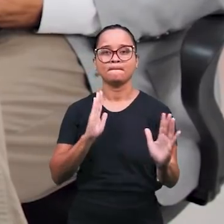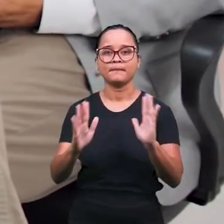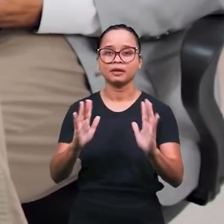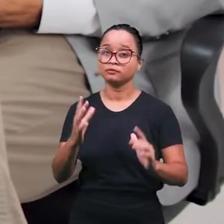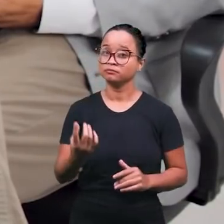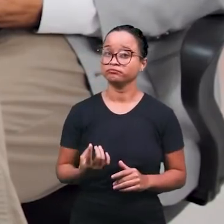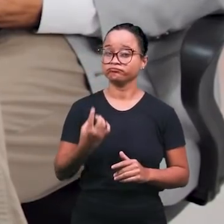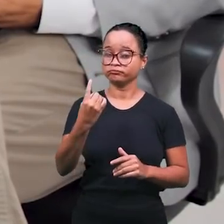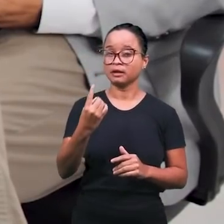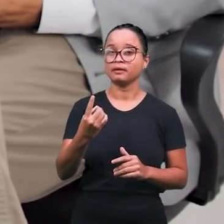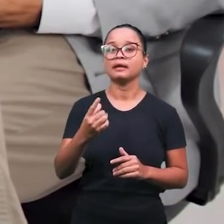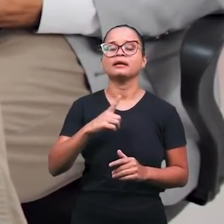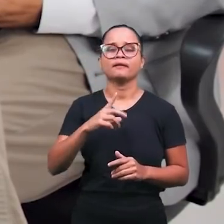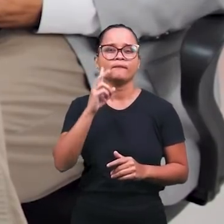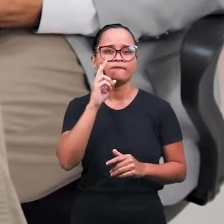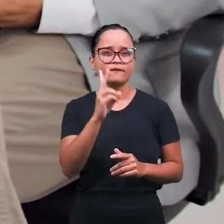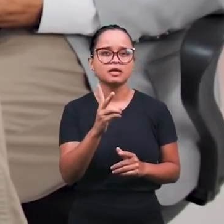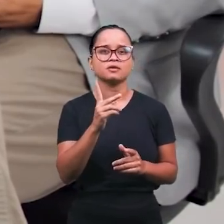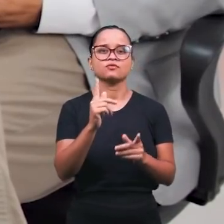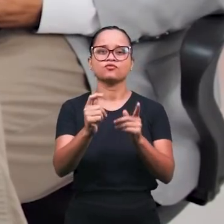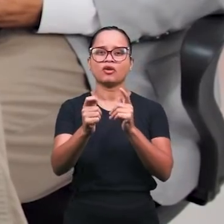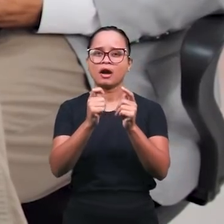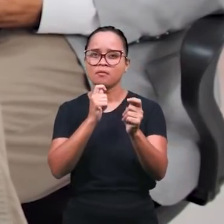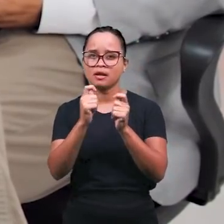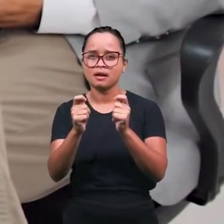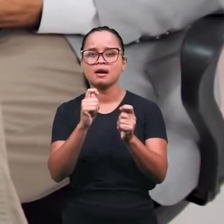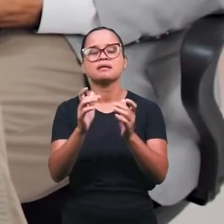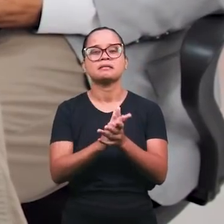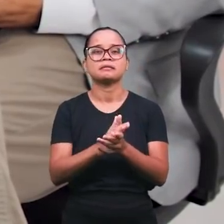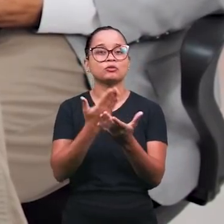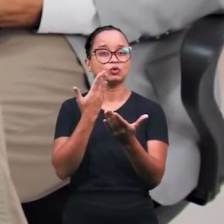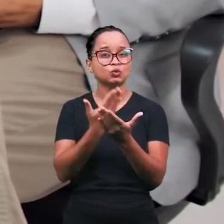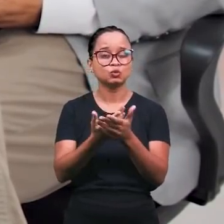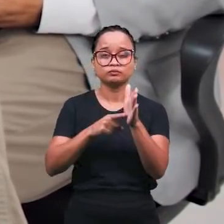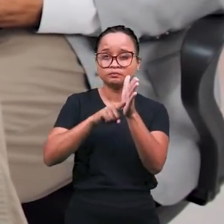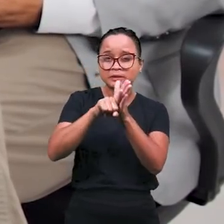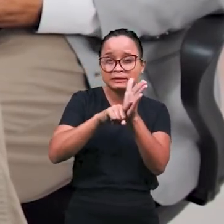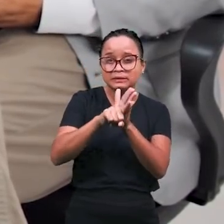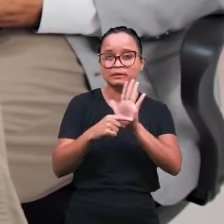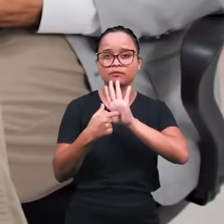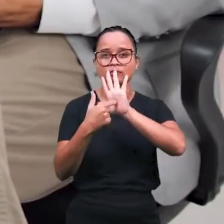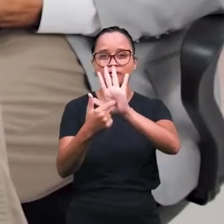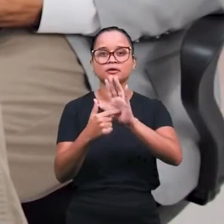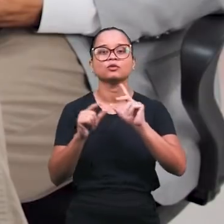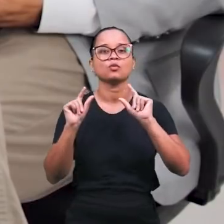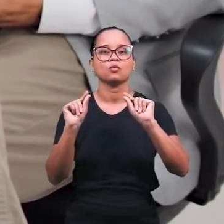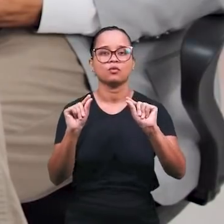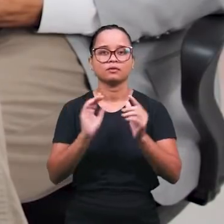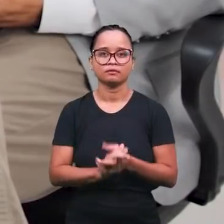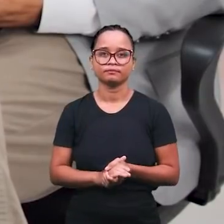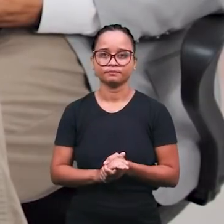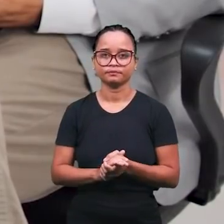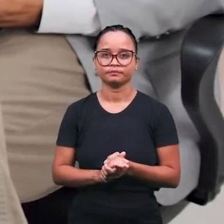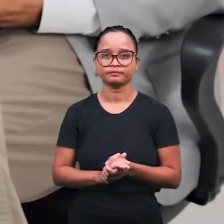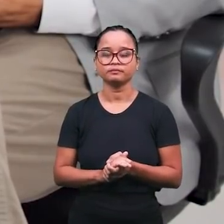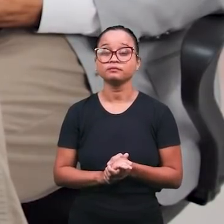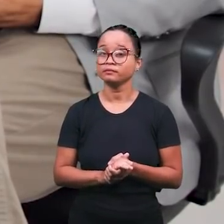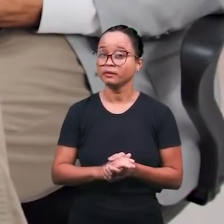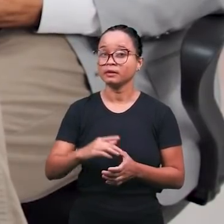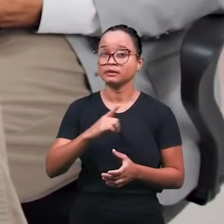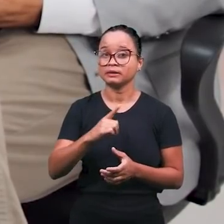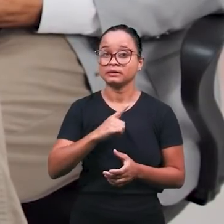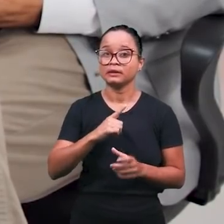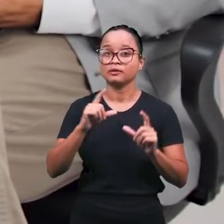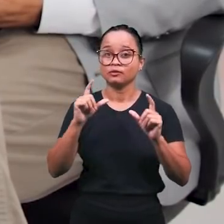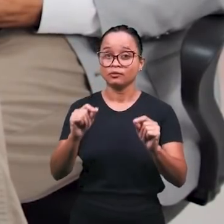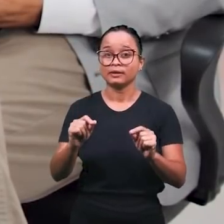A gente tem visto aí as reportagens, a parte científica, os estudos mostrando o aumento do